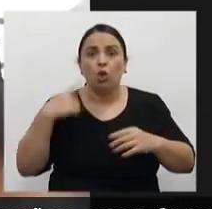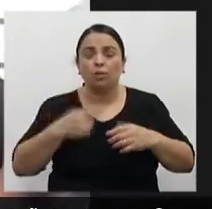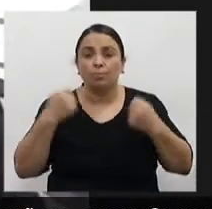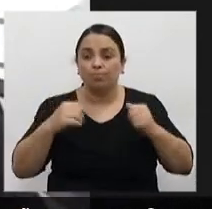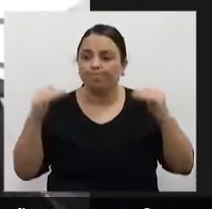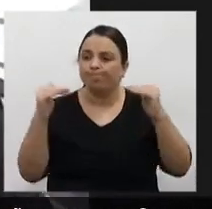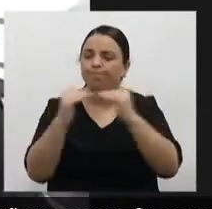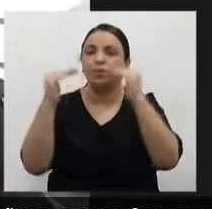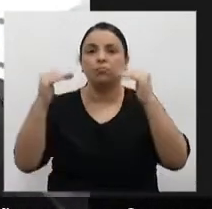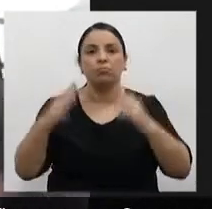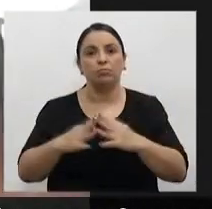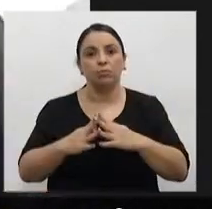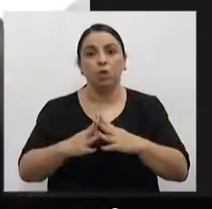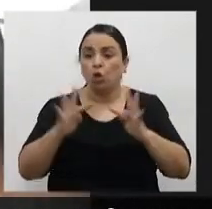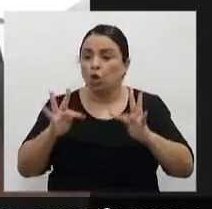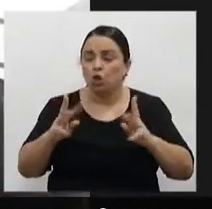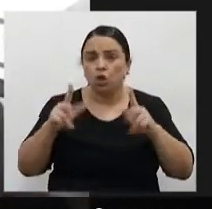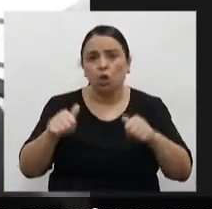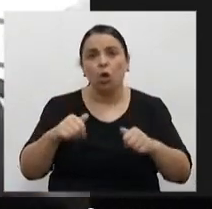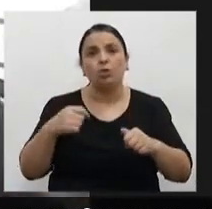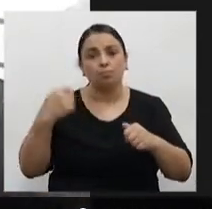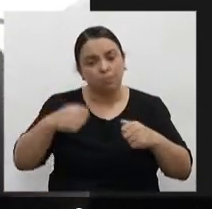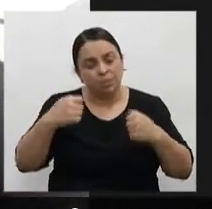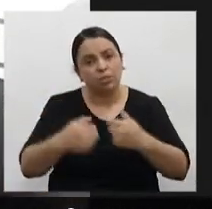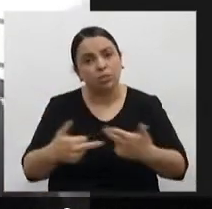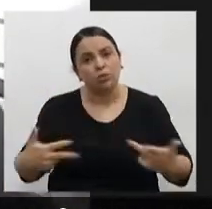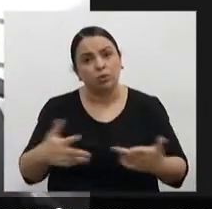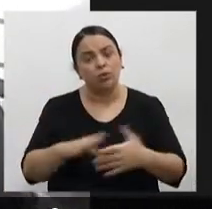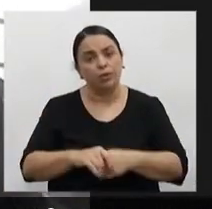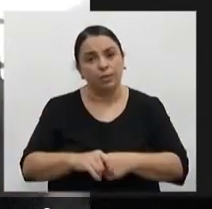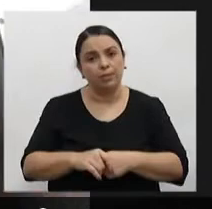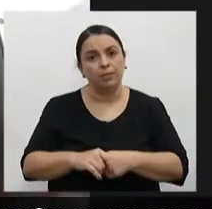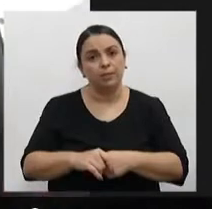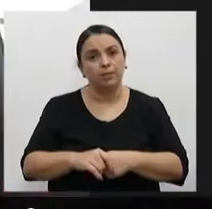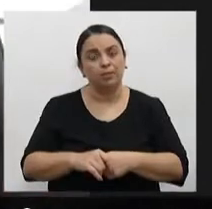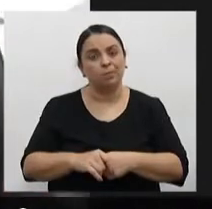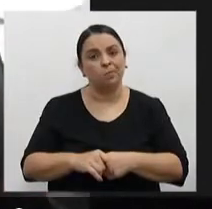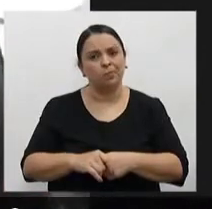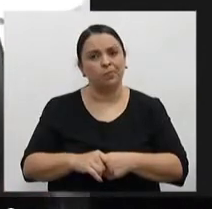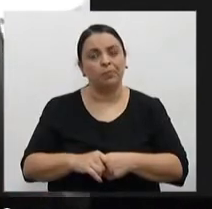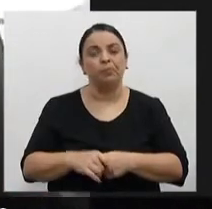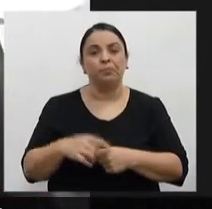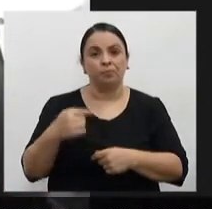nossa necessidade. Eu tenho síndrome de Sjögren, quer dizer, que é praticamente